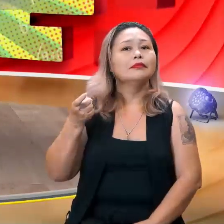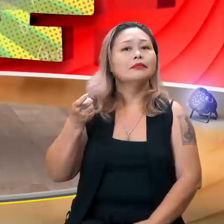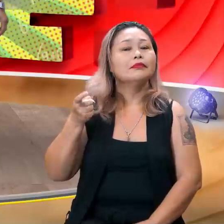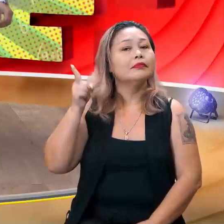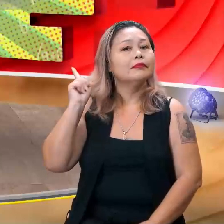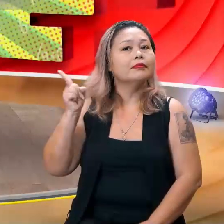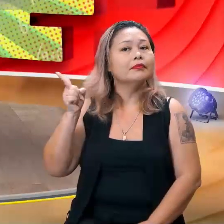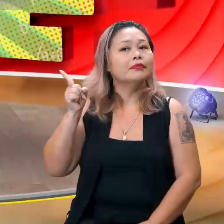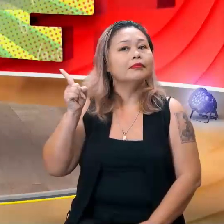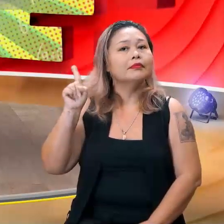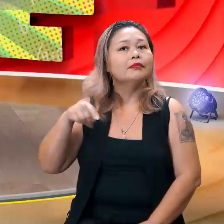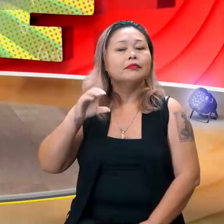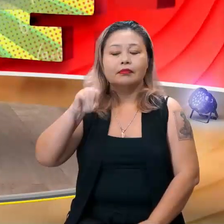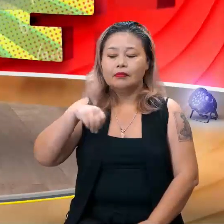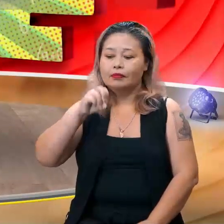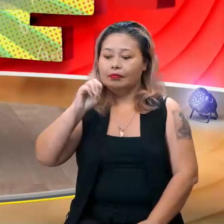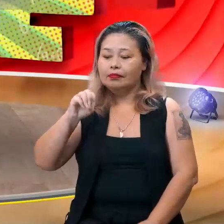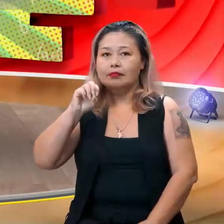caso aqui,